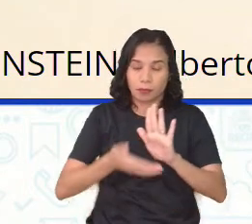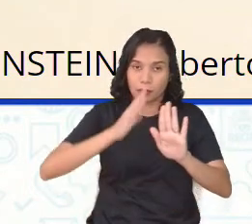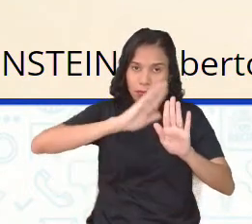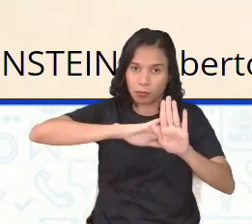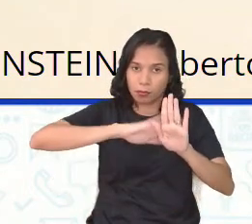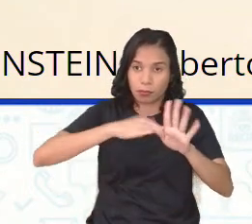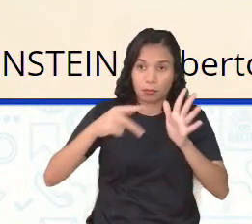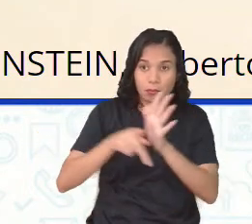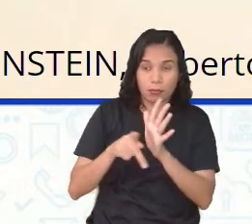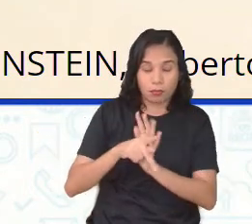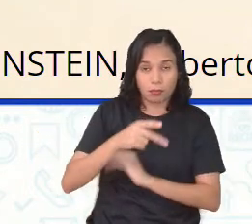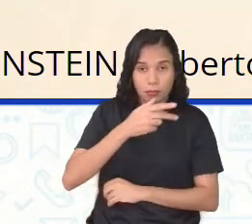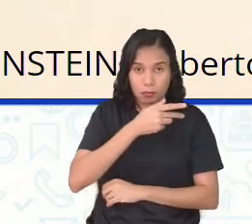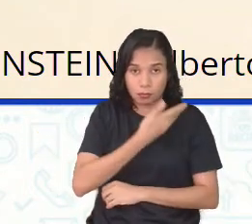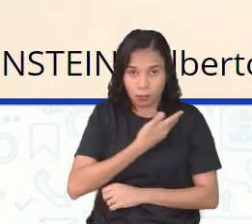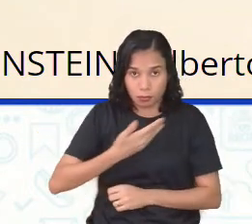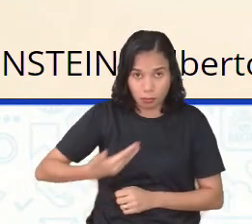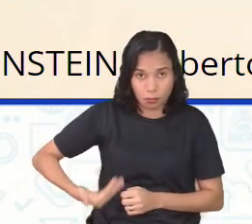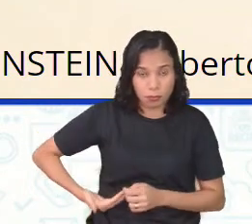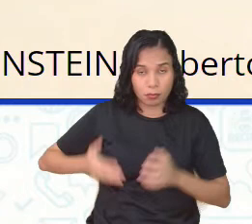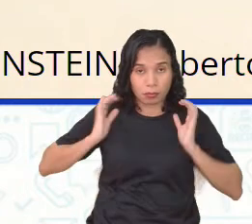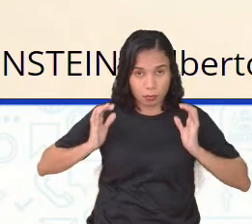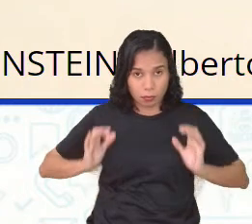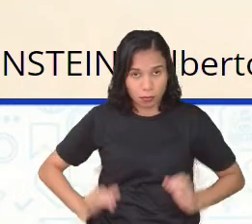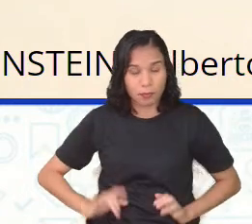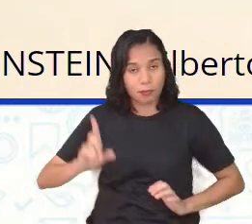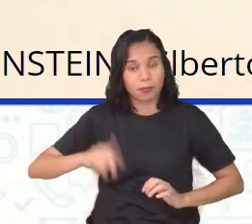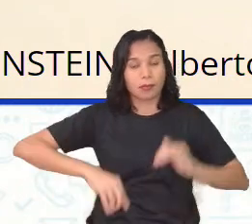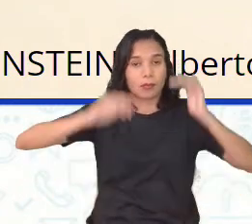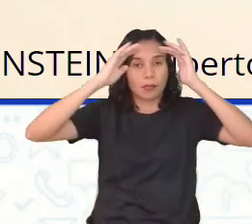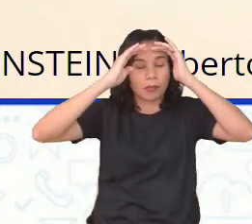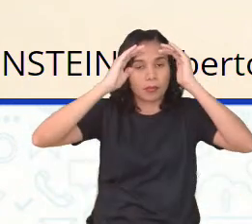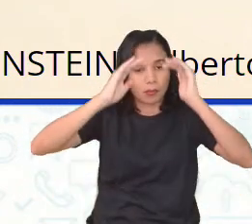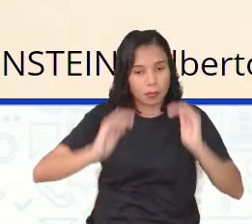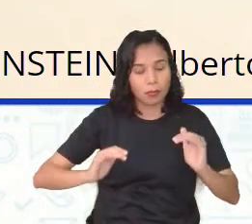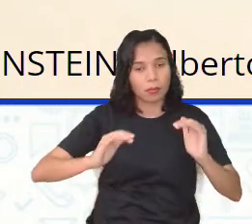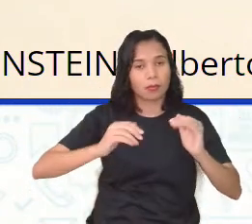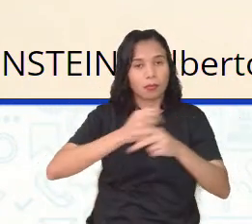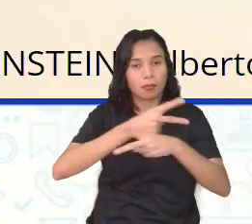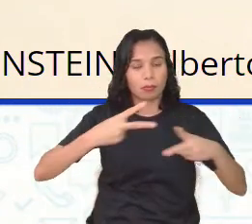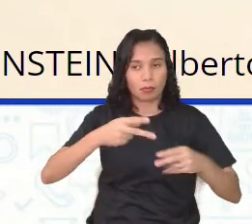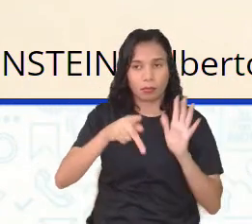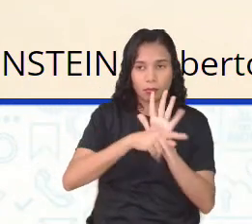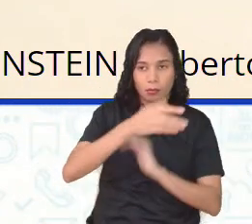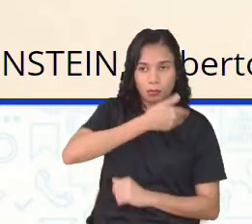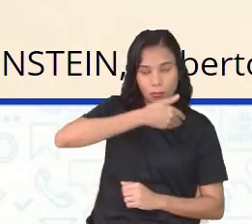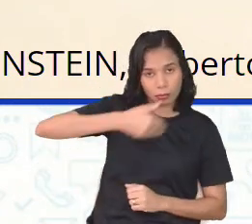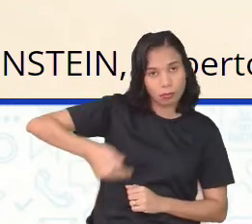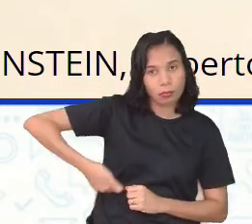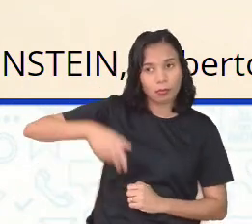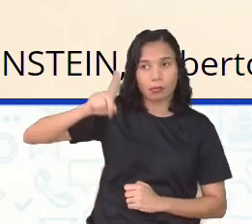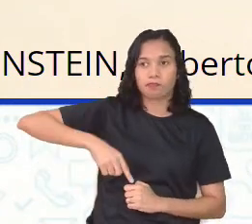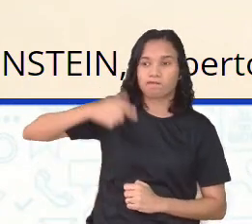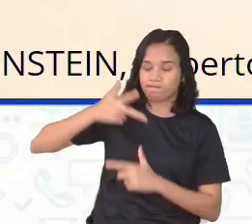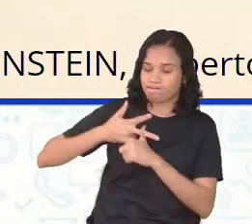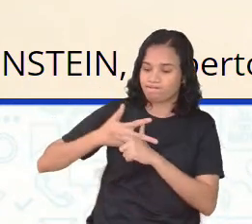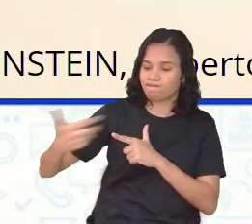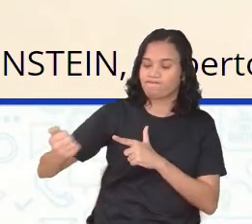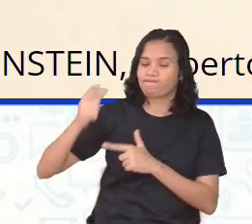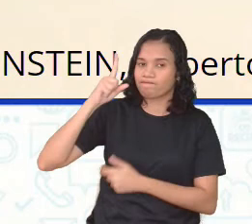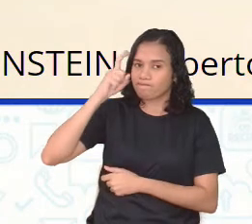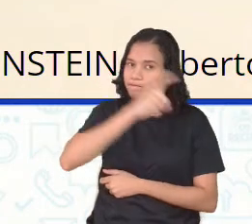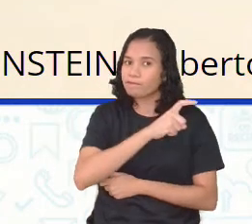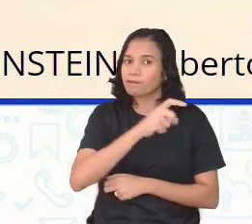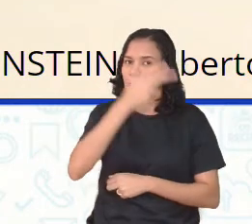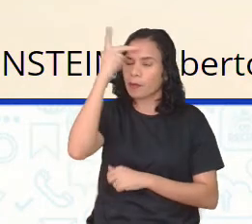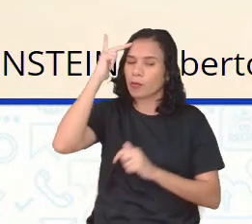desse comportamento está o respeito à coisa pública. Foi uma conquista dura. Muita